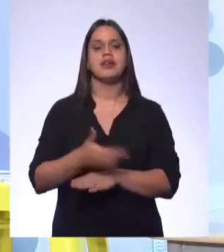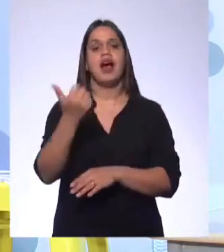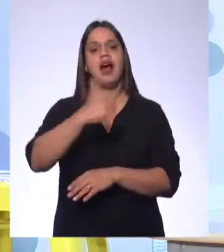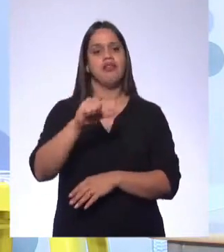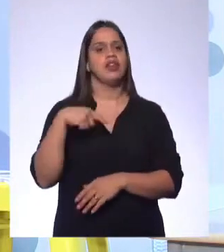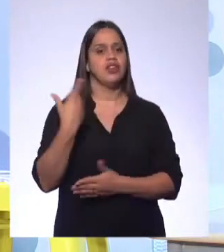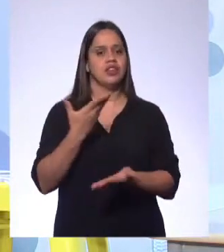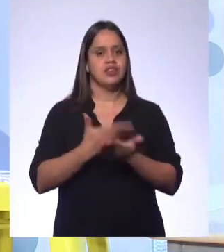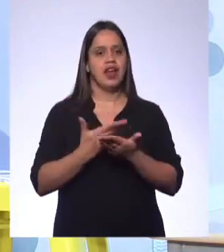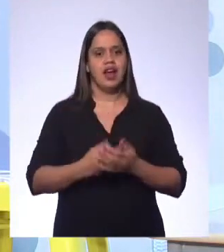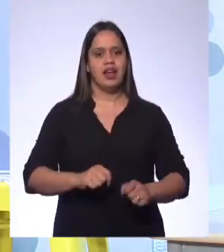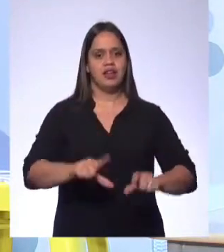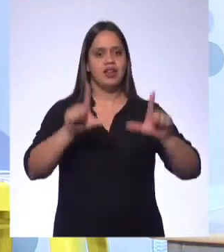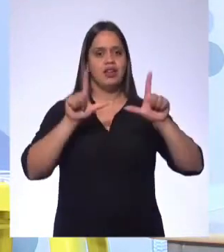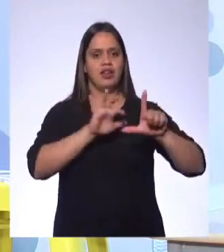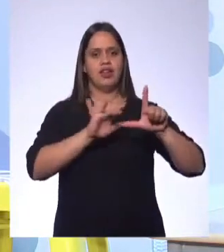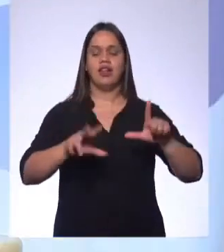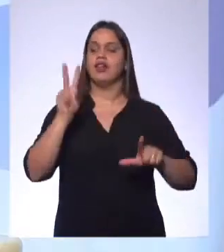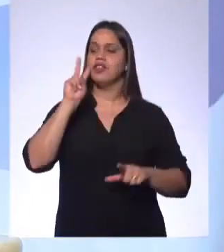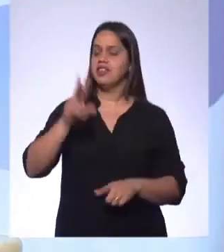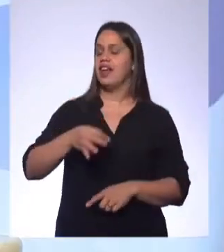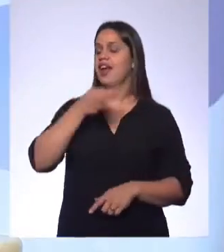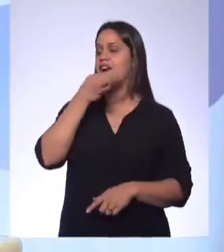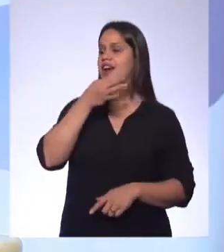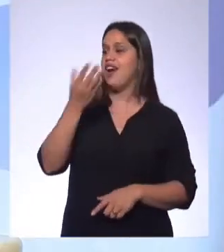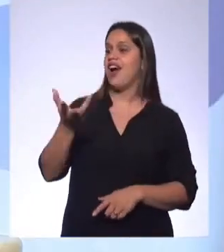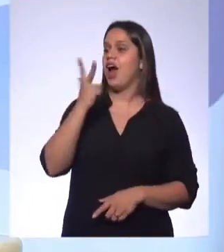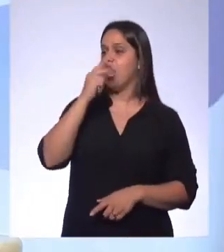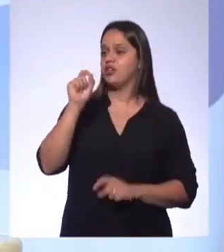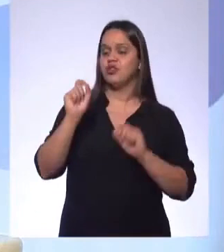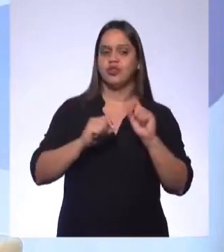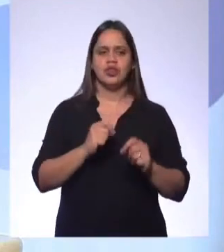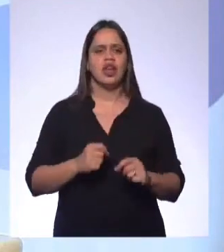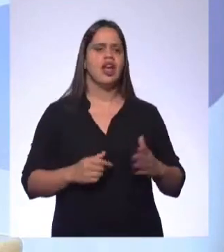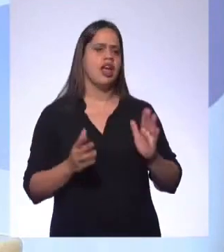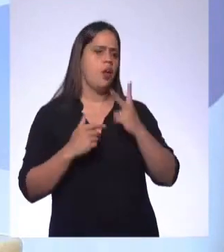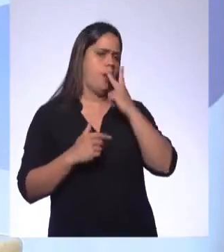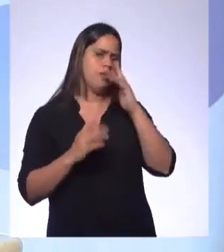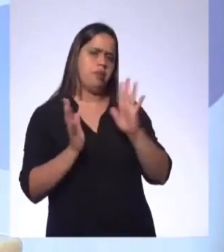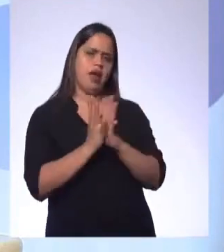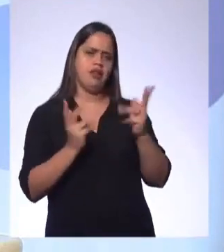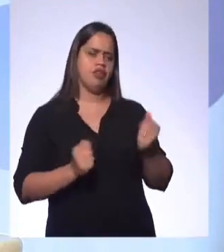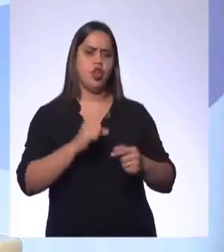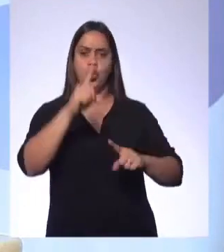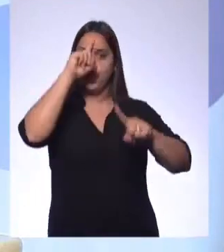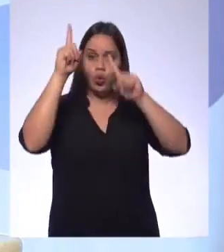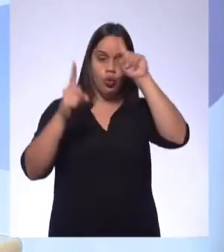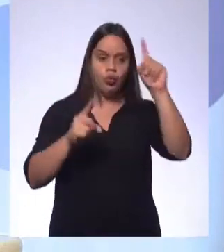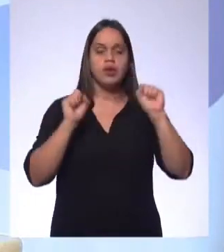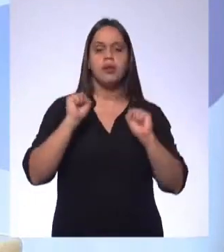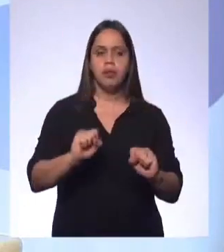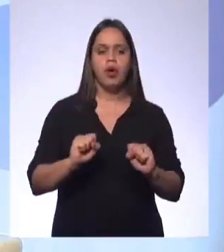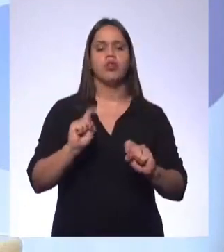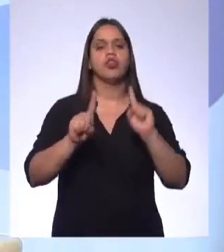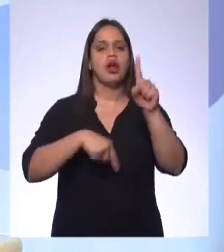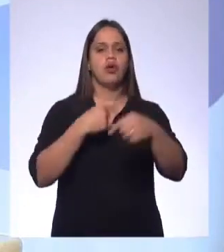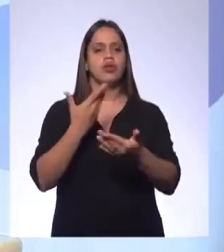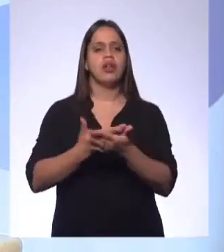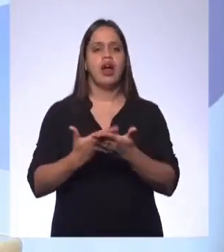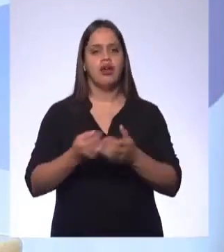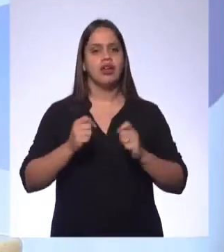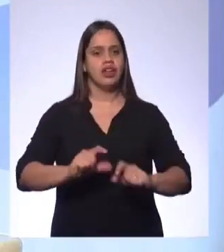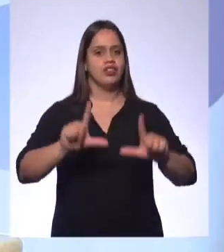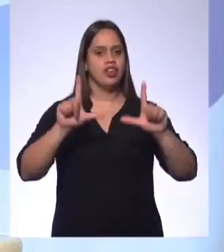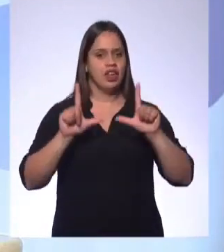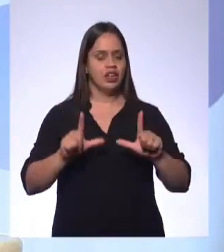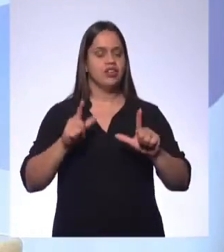Avaliem a nossa aula. O que você achou, Fabi? Achei maravilhoso. Qualquer dúvida, qualquer coisa que ficou, podem trazer para a próxima aula, que a gente vai dar